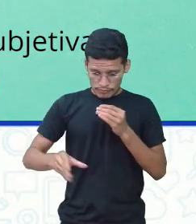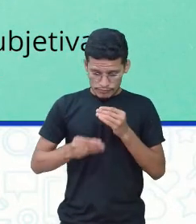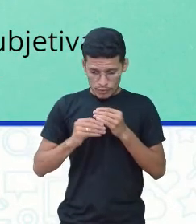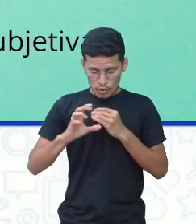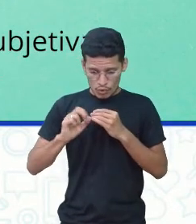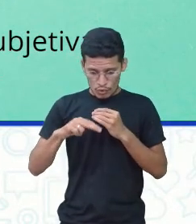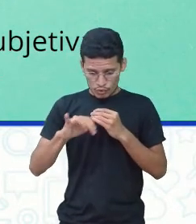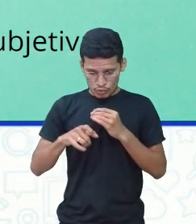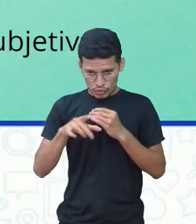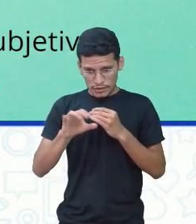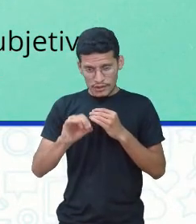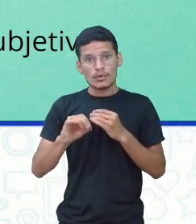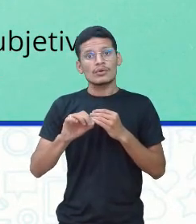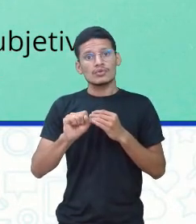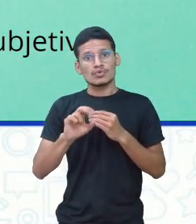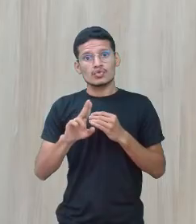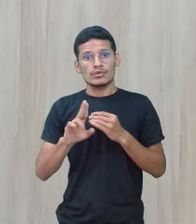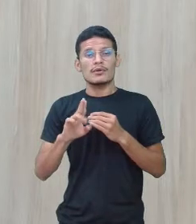conjunção